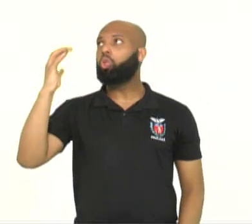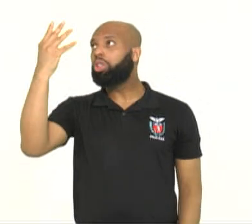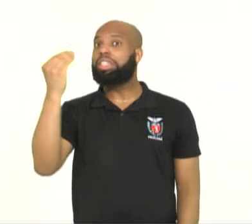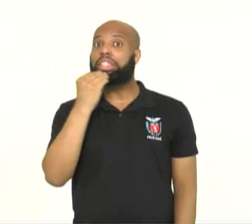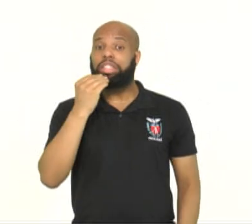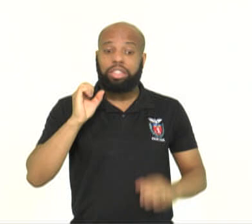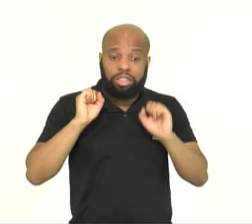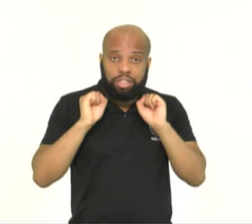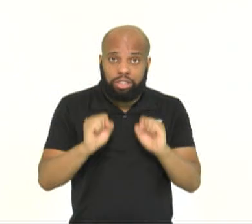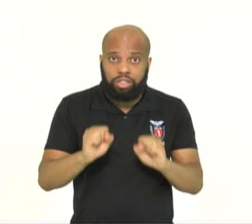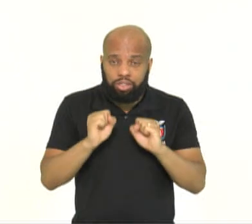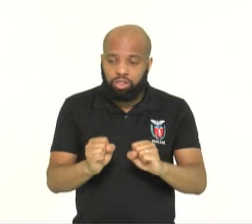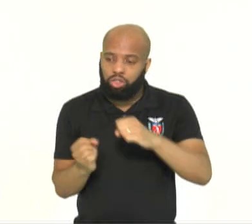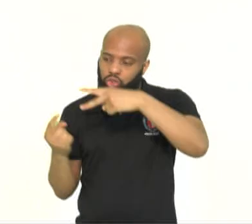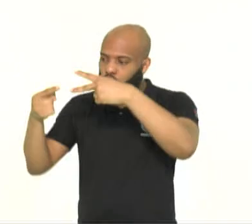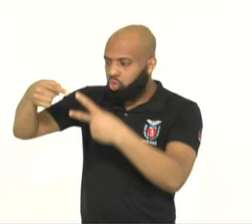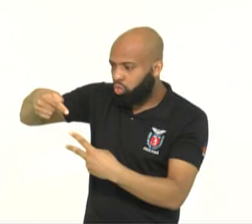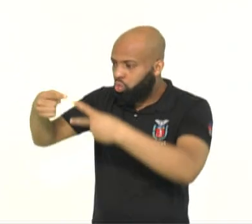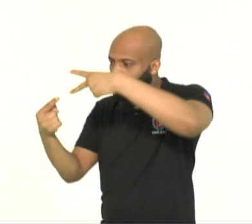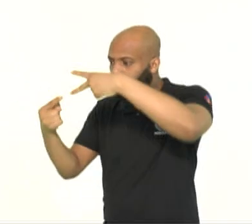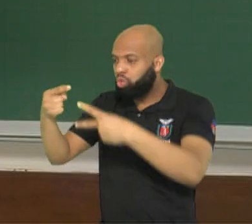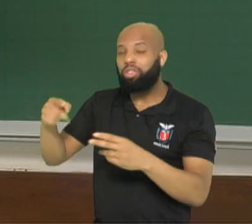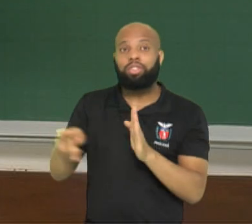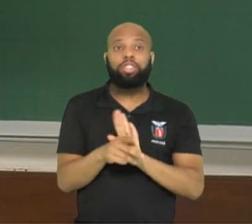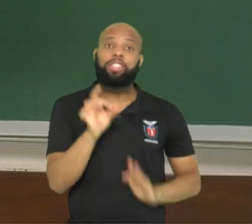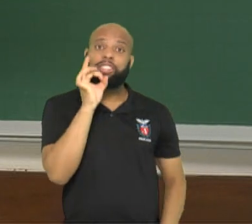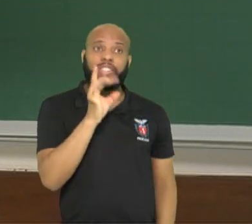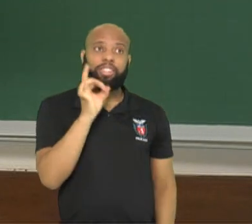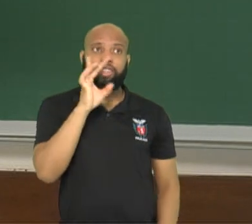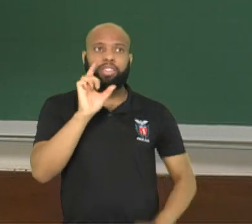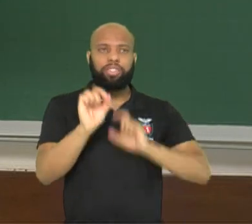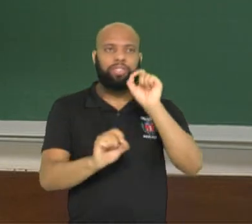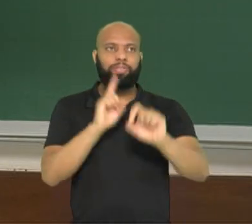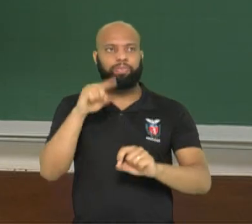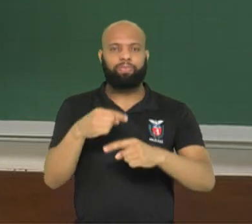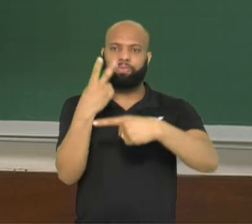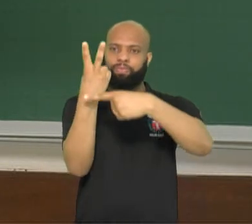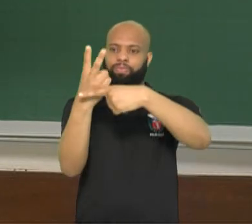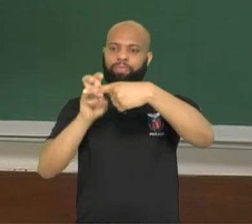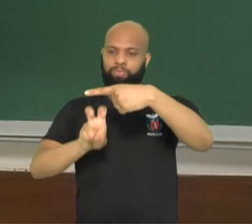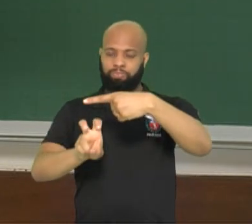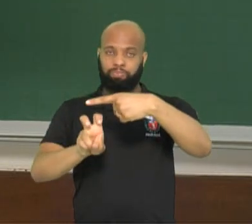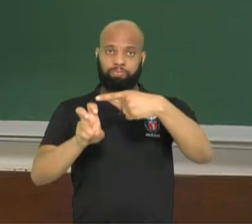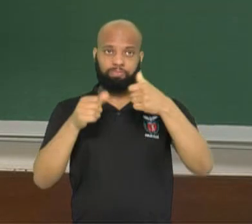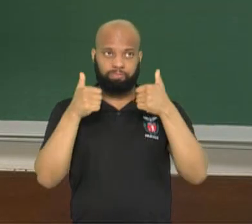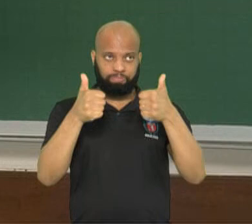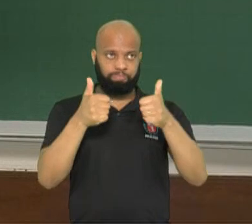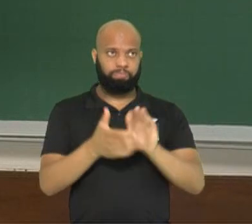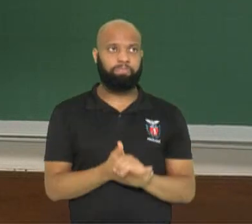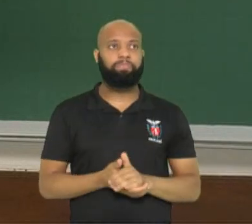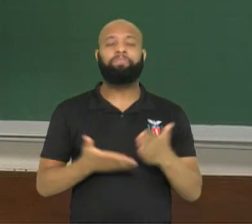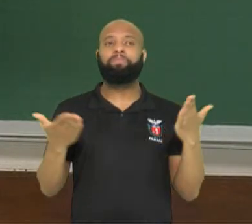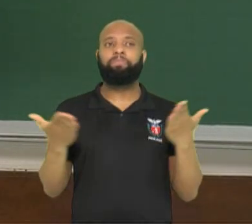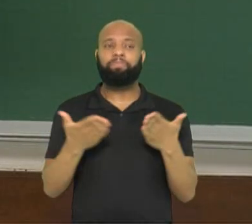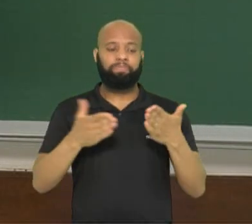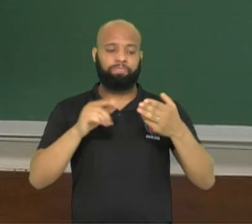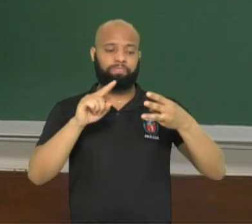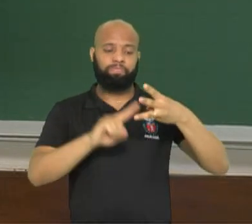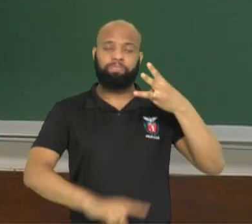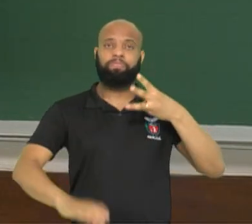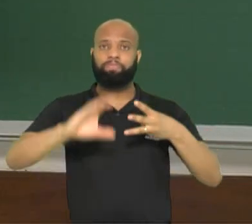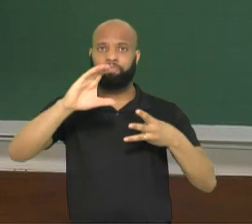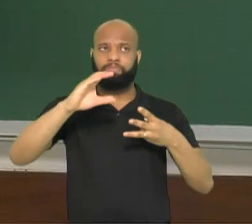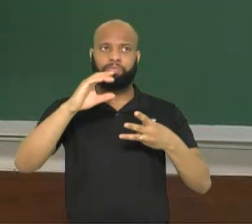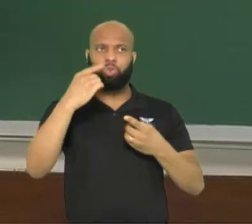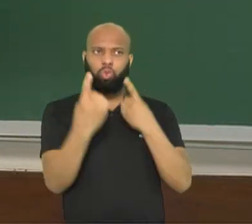probabilidade da flechinha parar na cor verde é de 2 quintos, ok? E aqui na letra C,